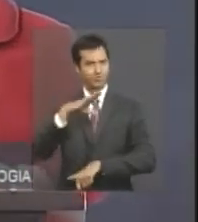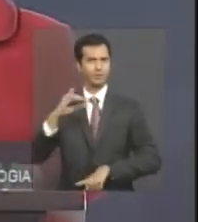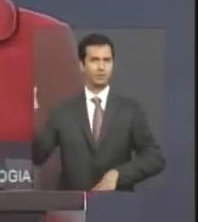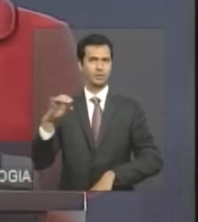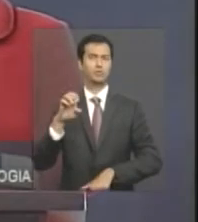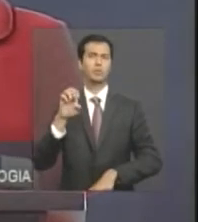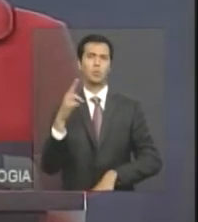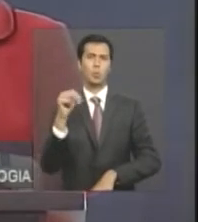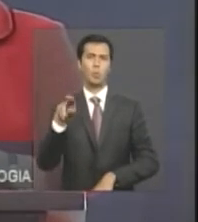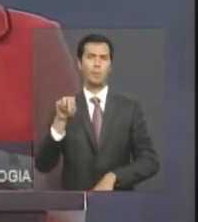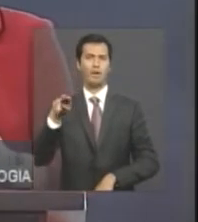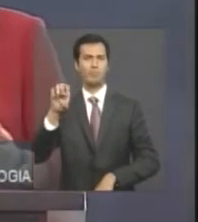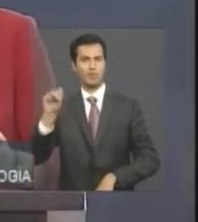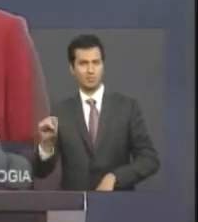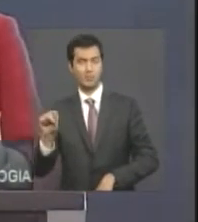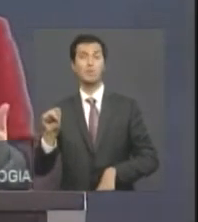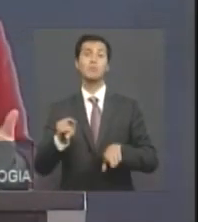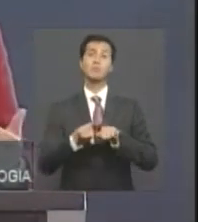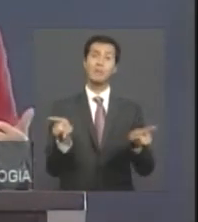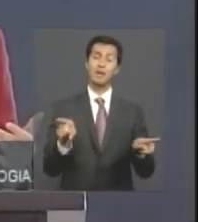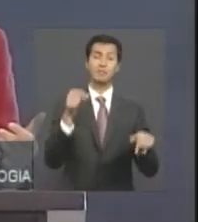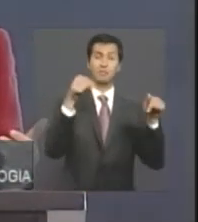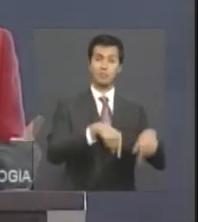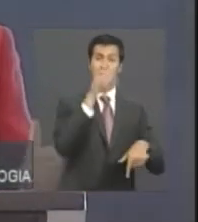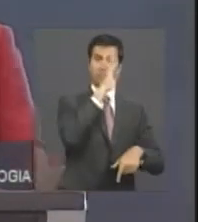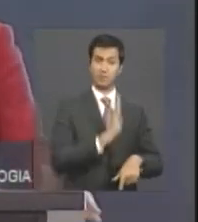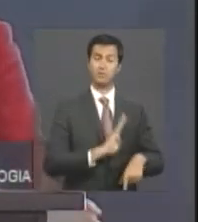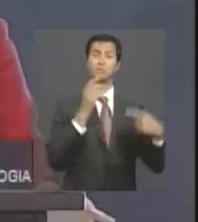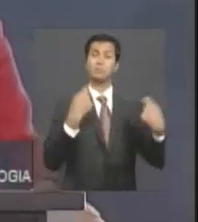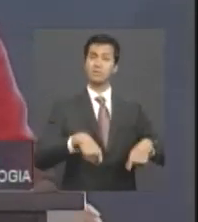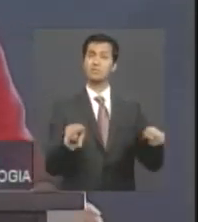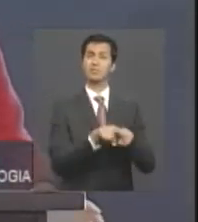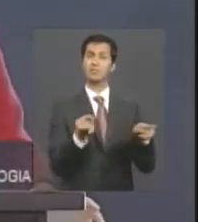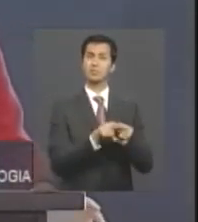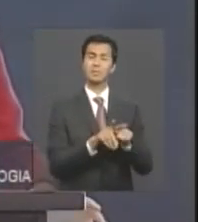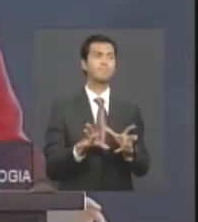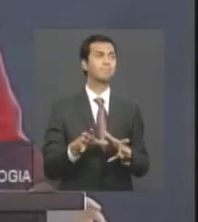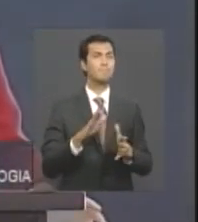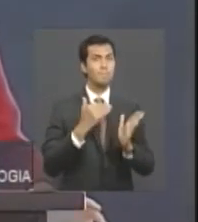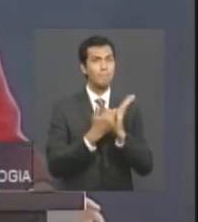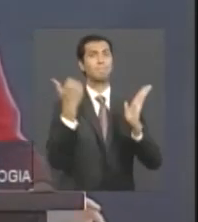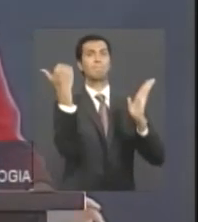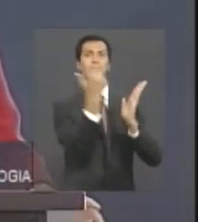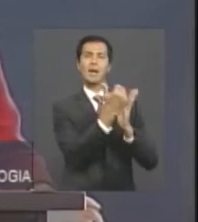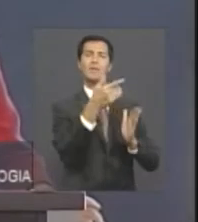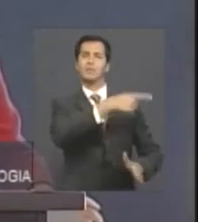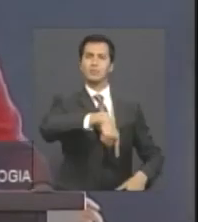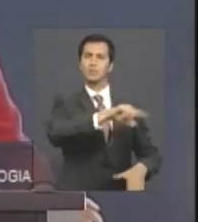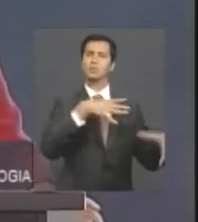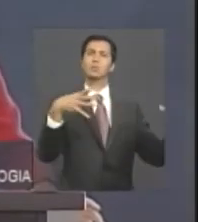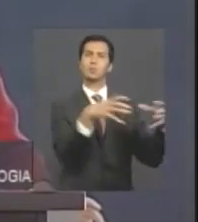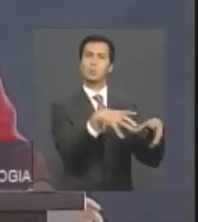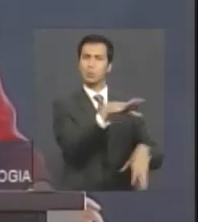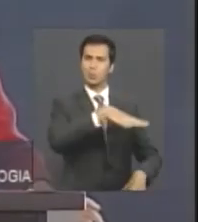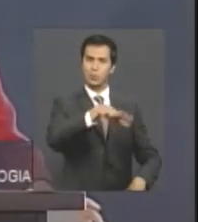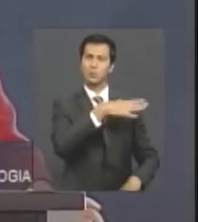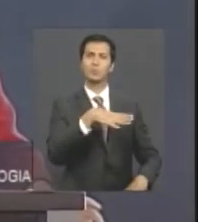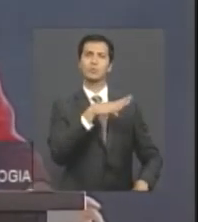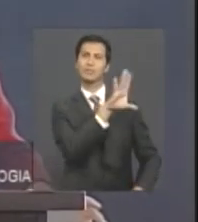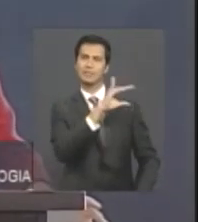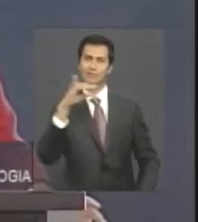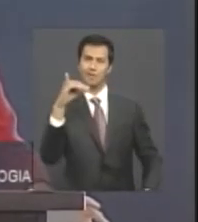formar jovens na área de ciências exatas é fundamental. Na área das